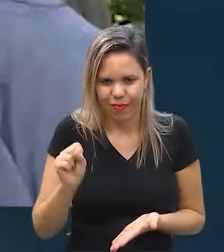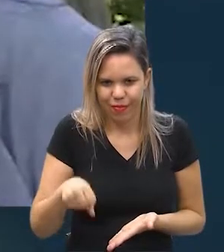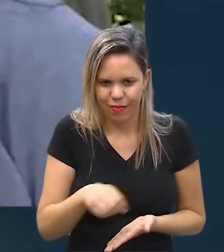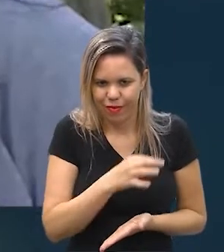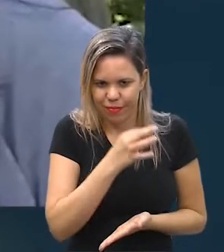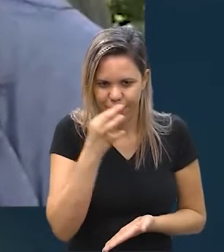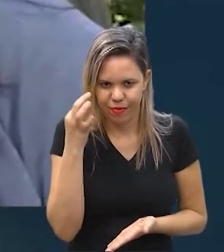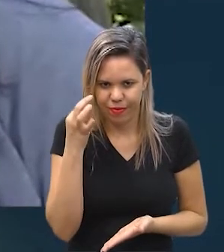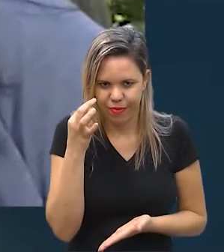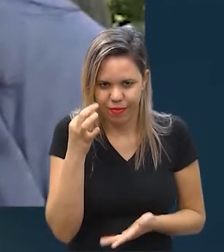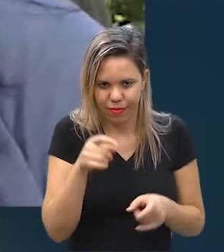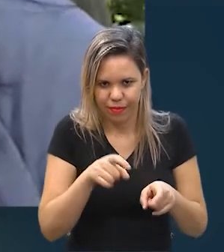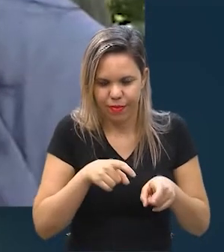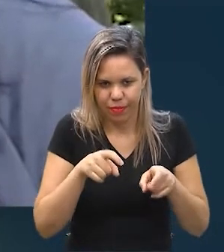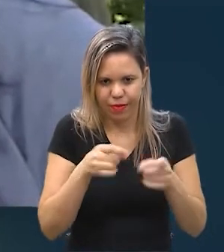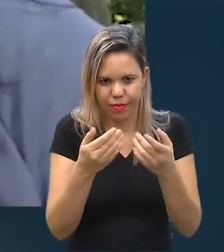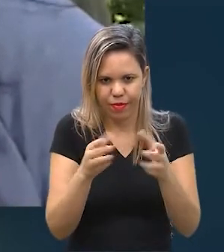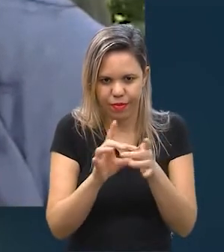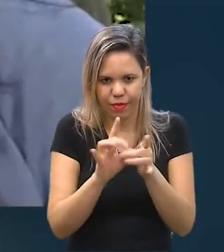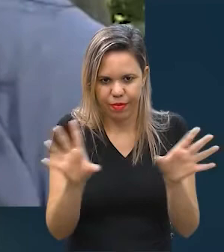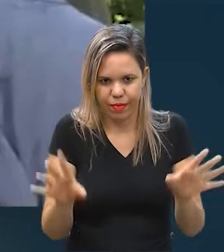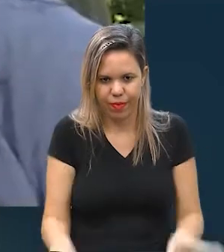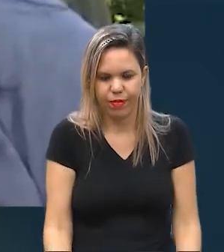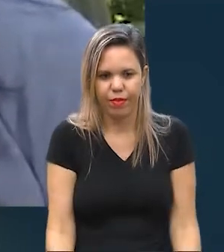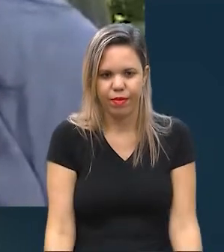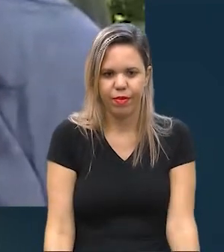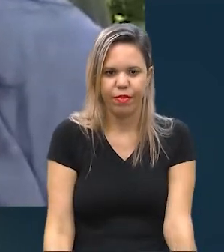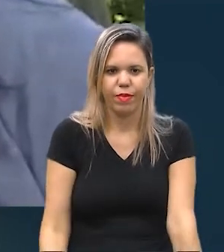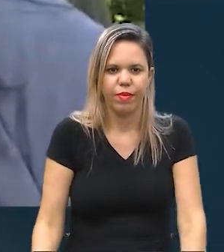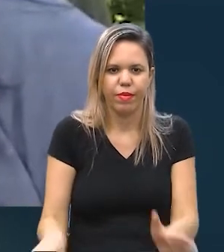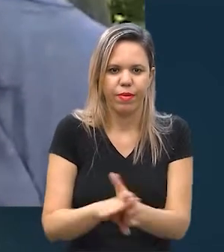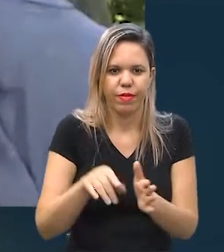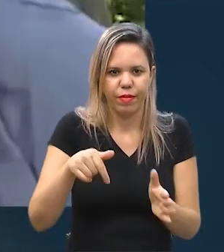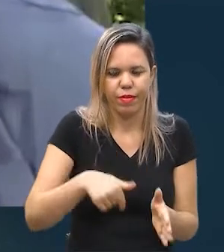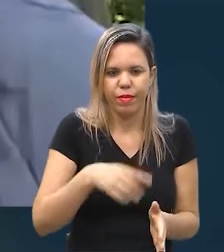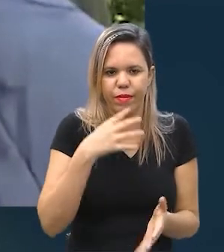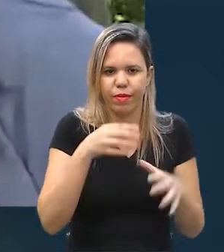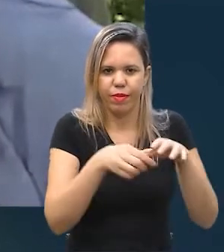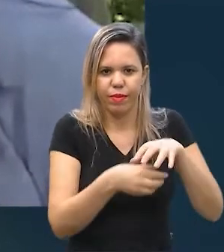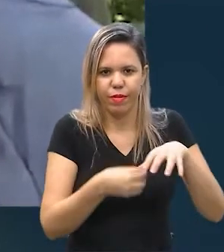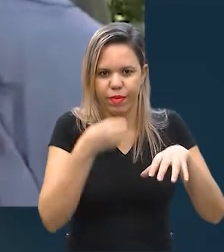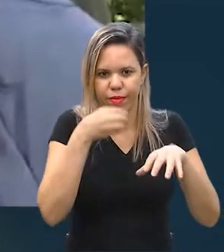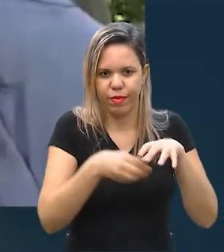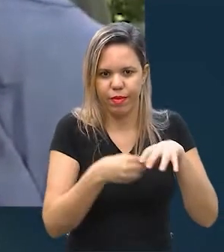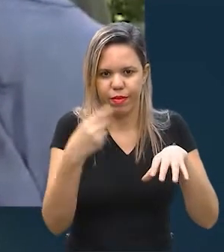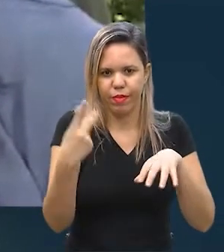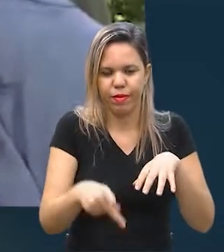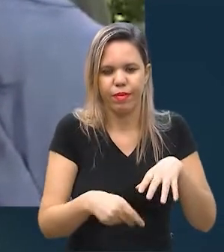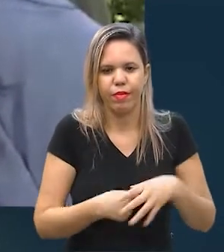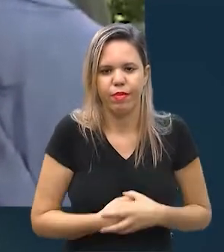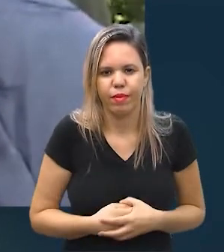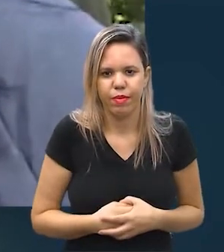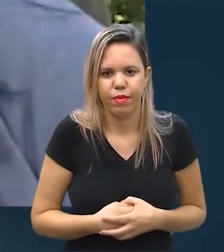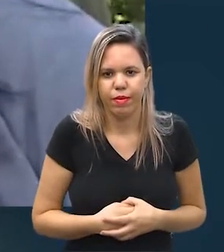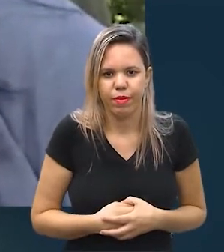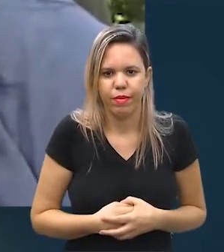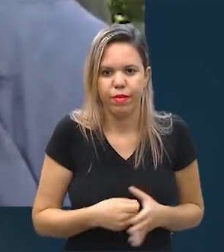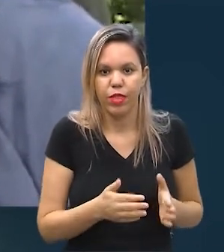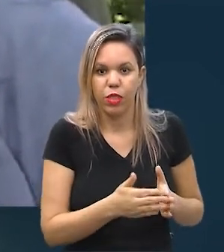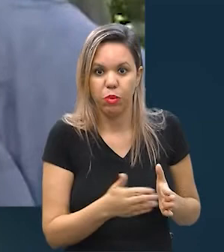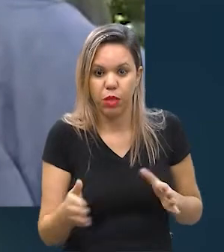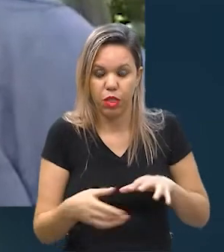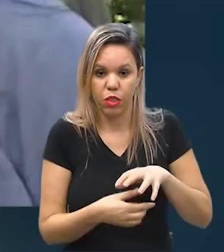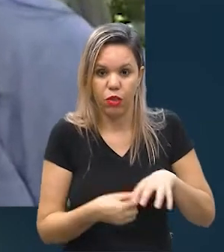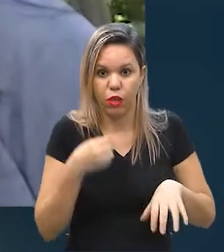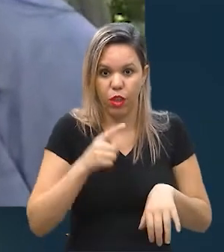Combinado, Excelente. E ó, o Cláudia. sítio está de portas abertas. Vem aqui para você colher a É, sua uva. estamos em plena safra e